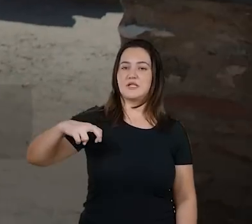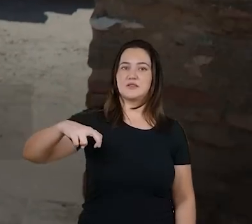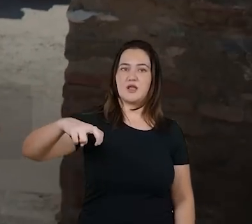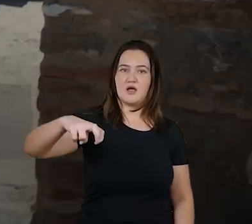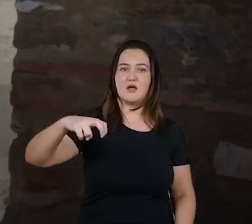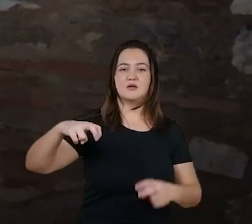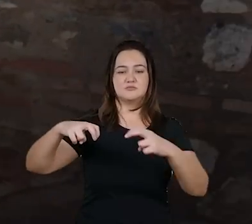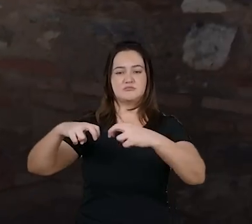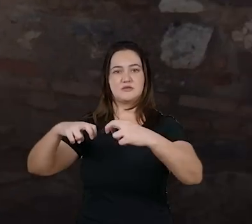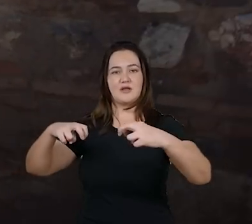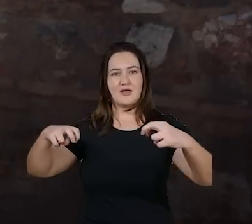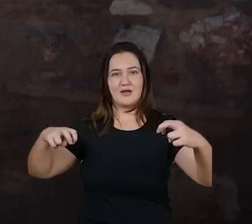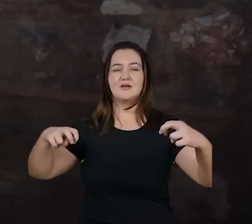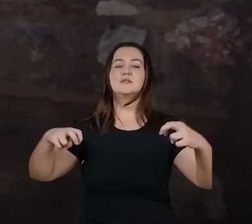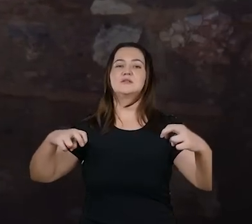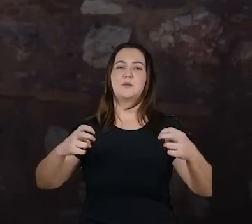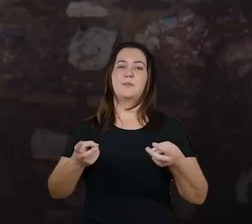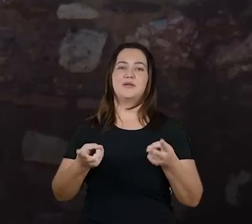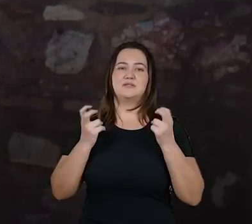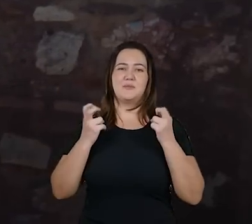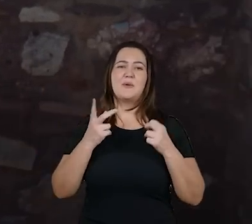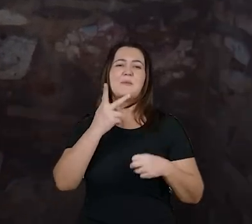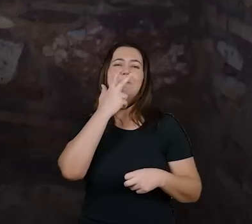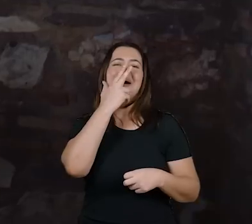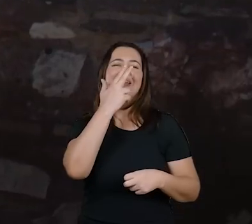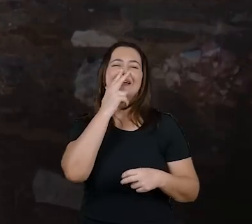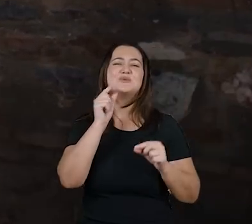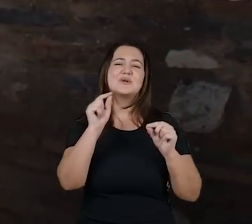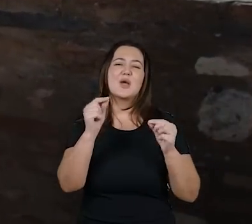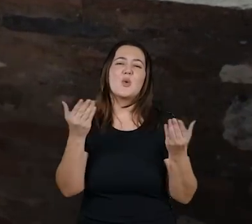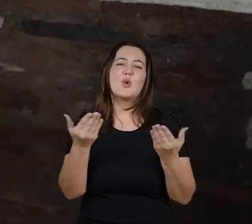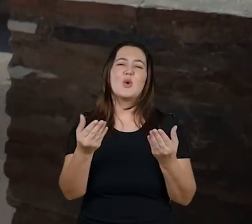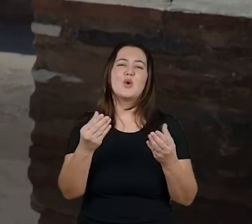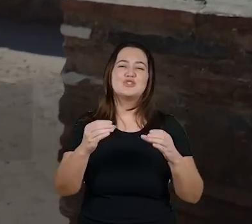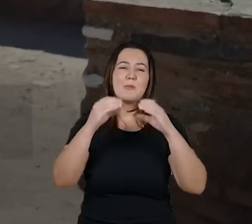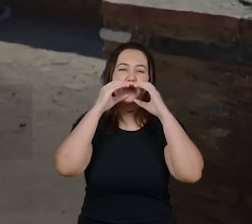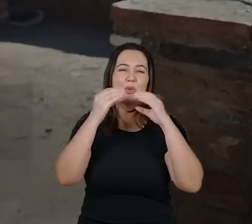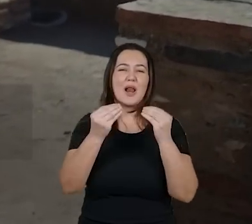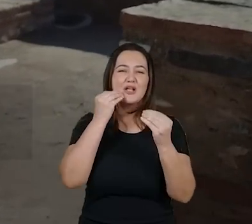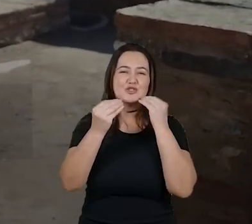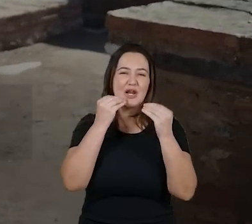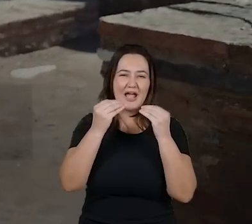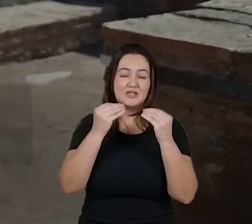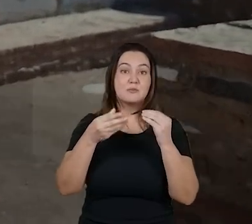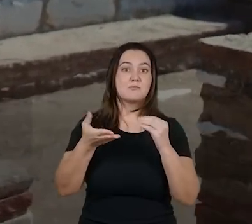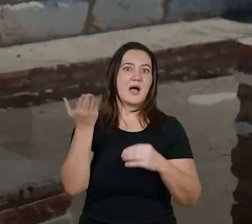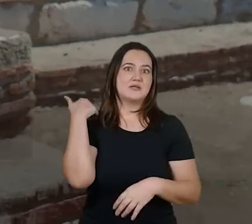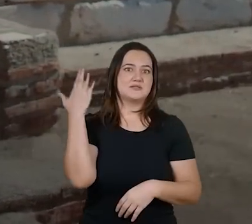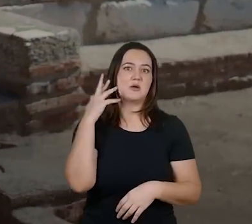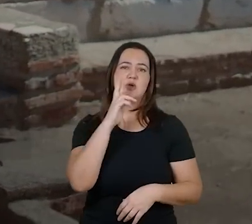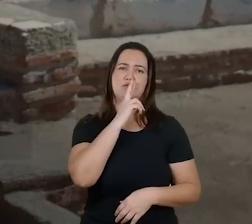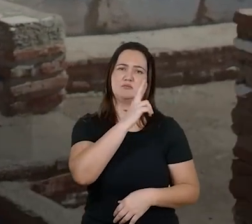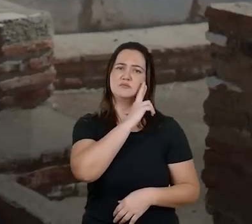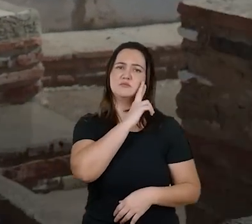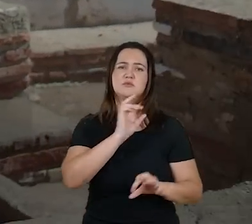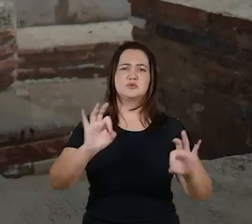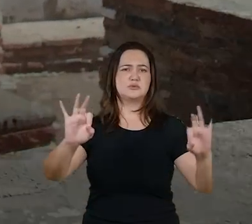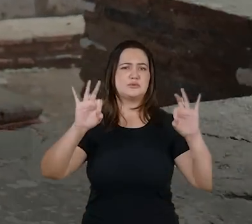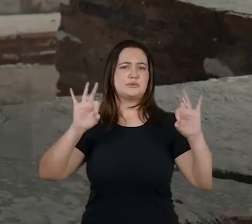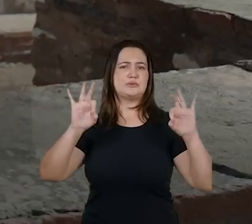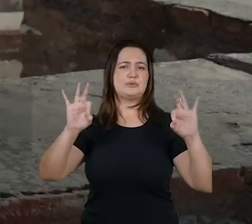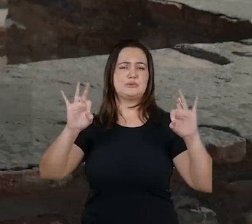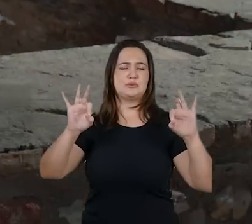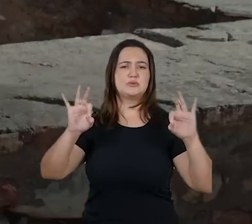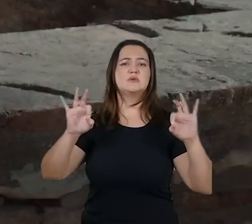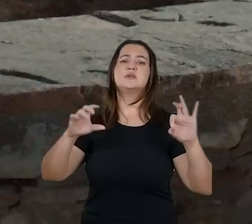lado também. Para os padrões modernos, parece até uma lanchonete, mas na época era um restaurante fino. Ele